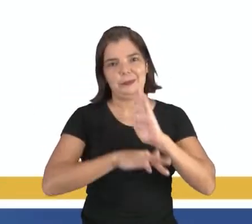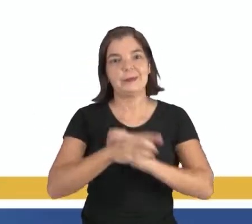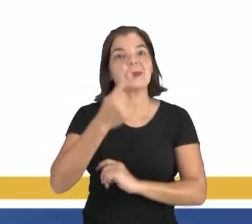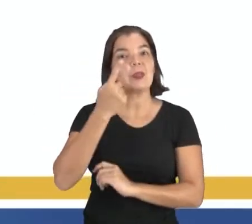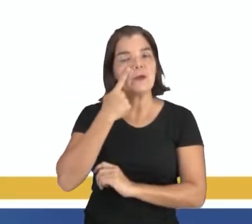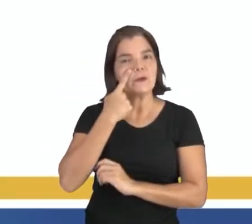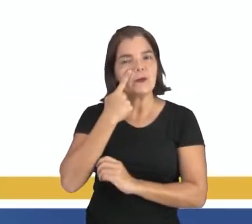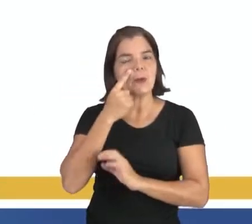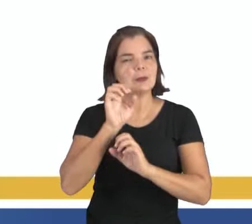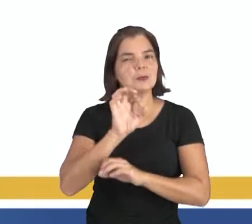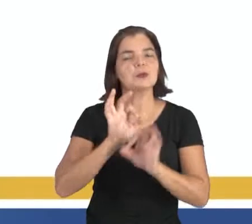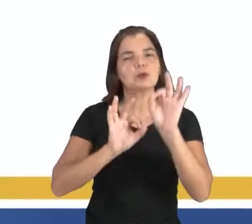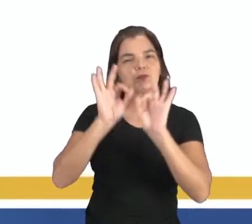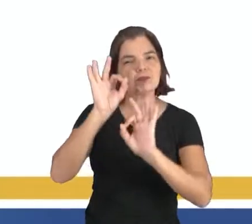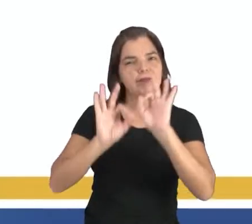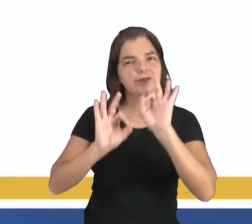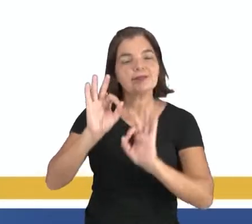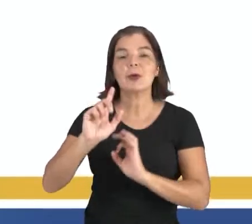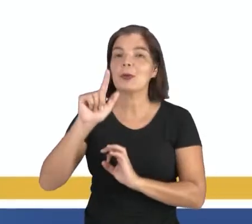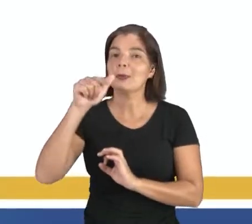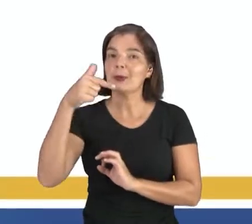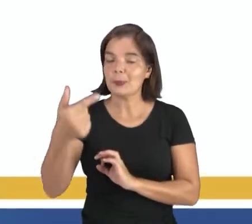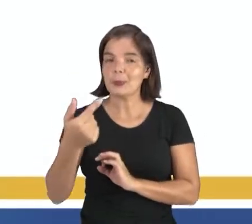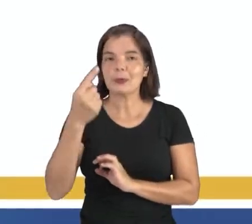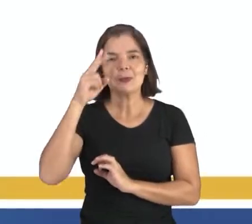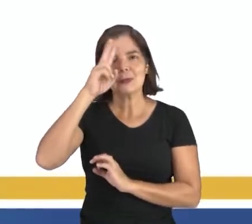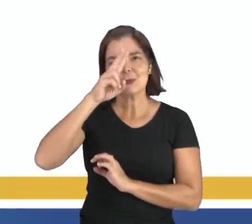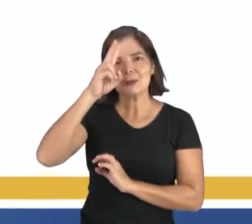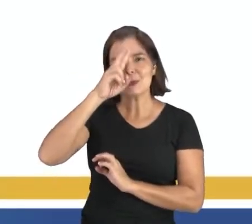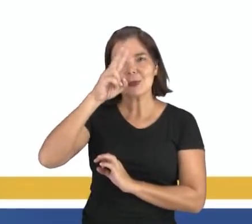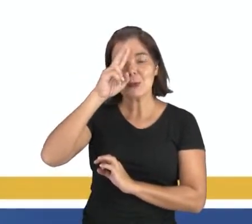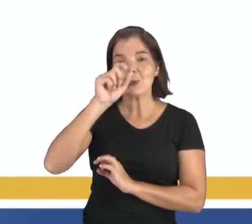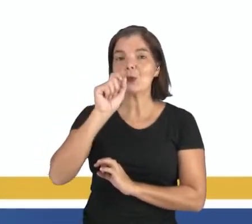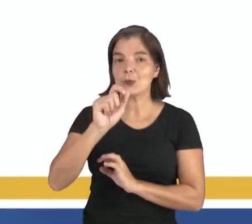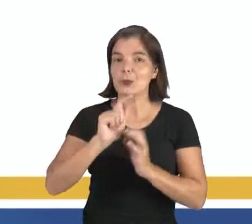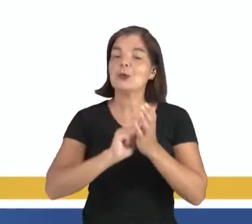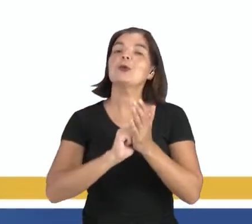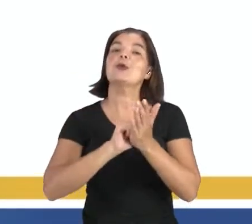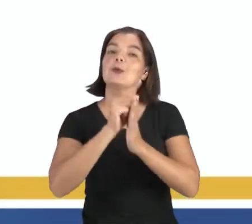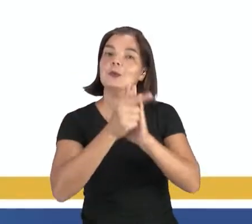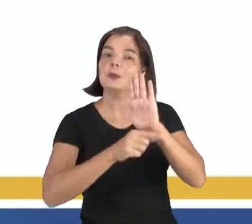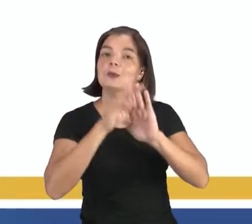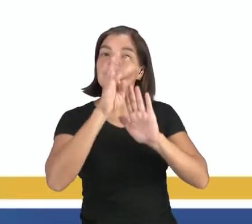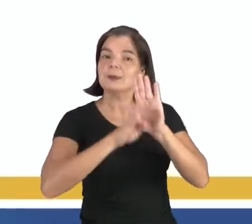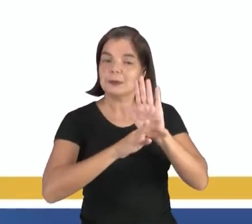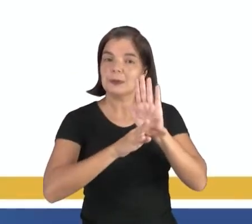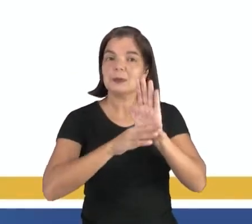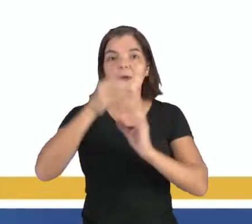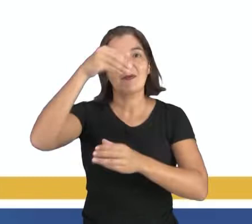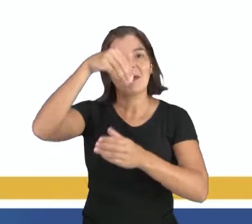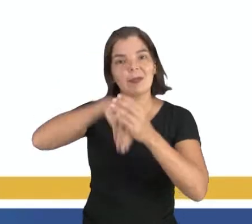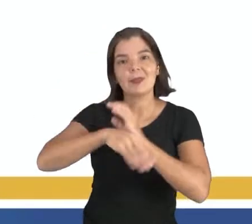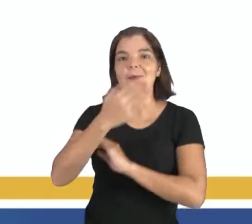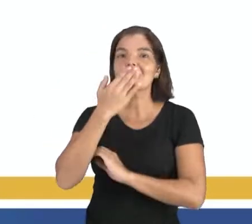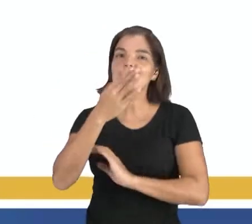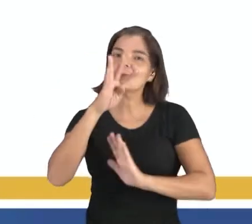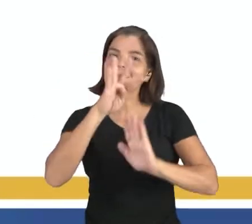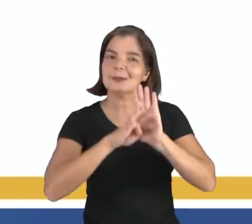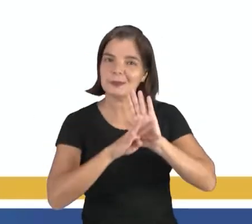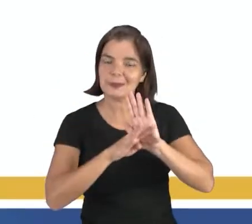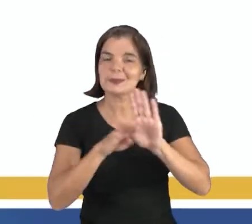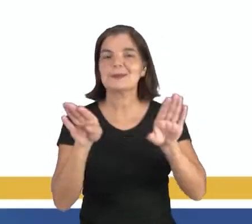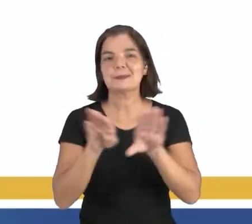ver um esquema logo depois, relembrando que os gêneros textuais eles estão dentro dos